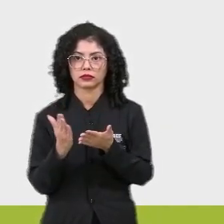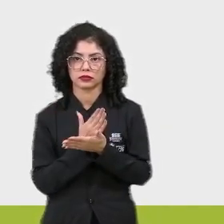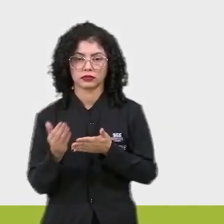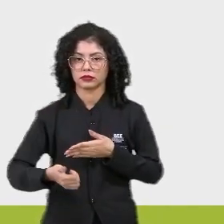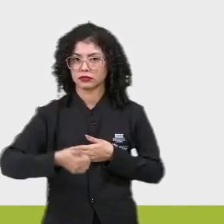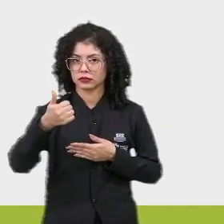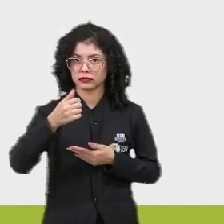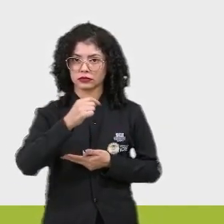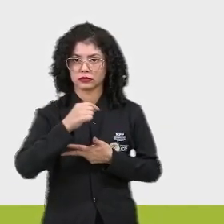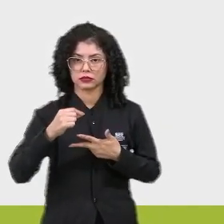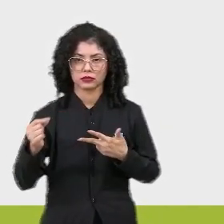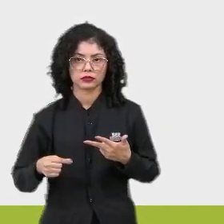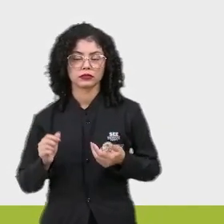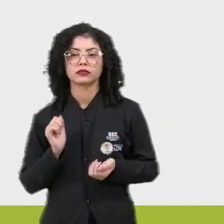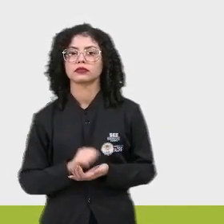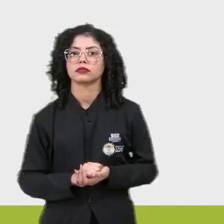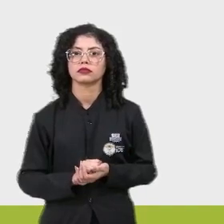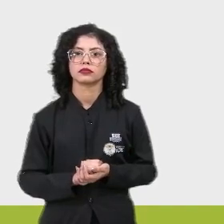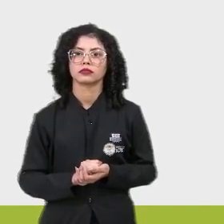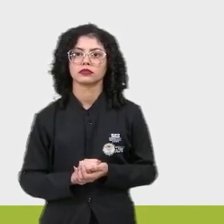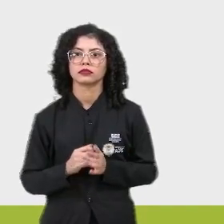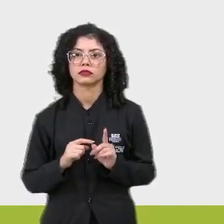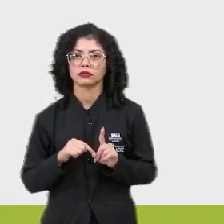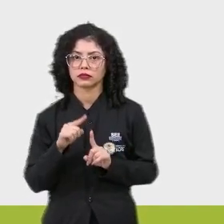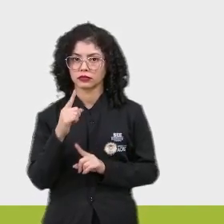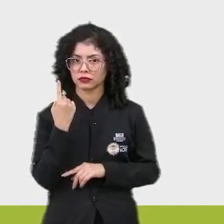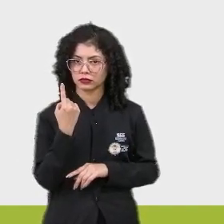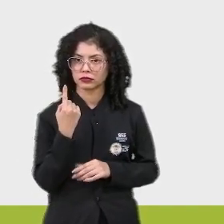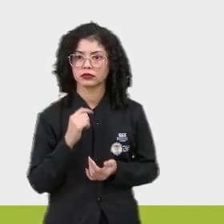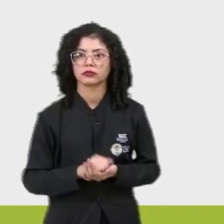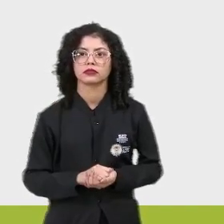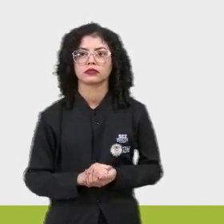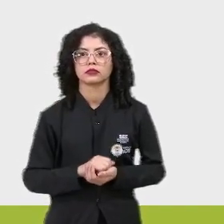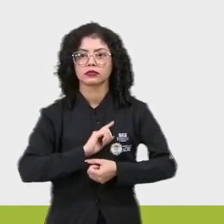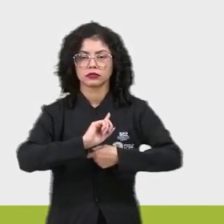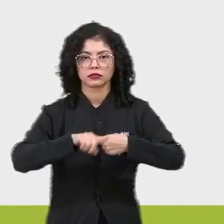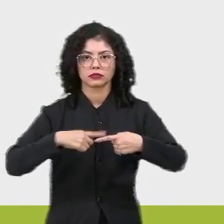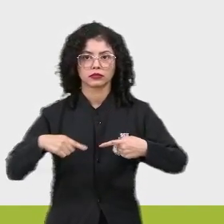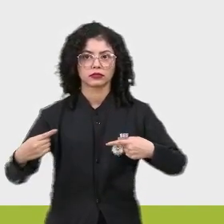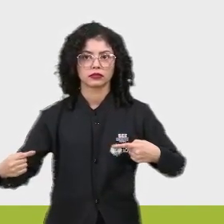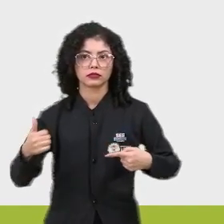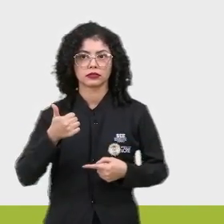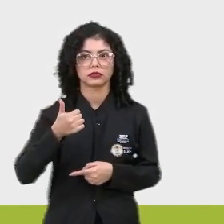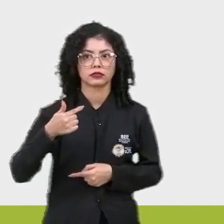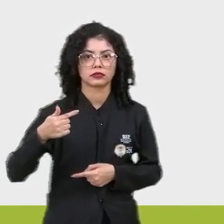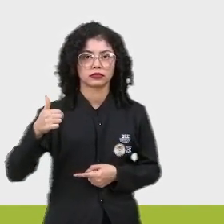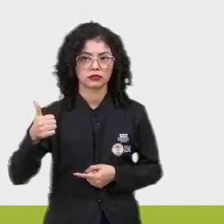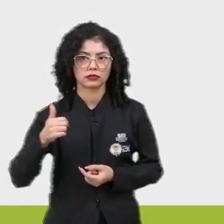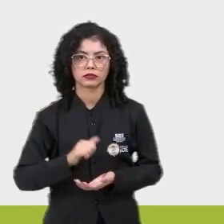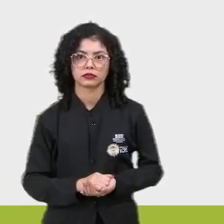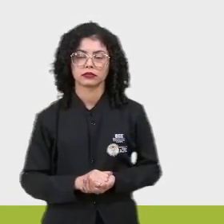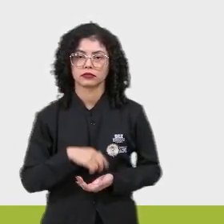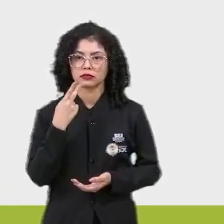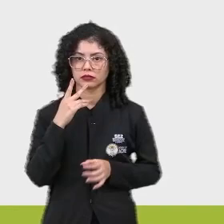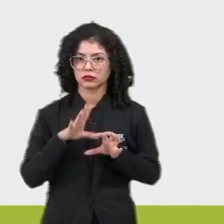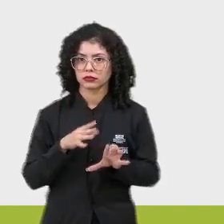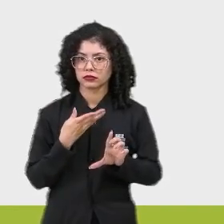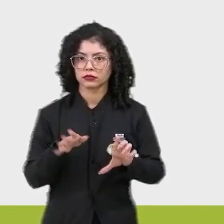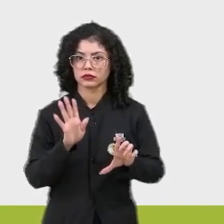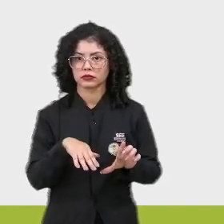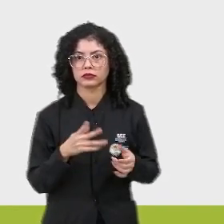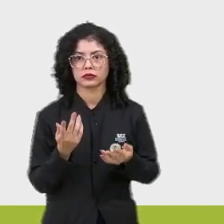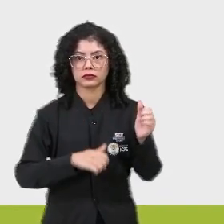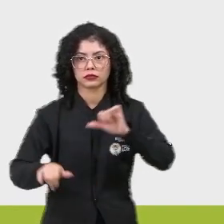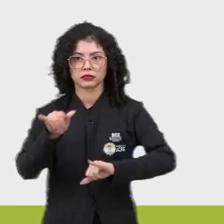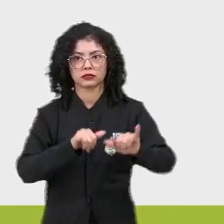Prova Enem, o volume 1, na página 171. A questão, ela fala o seguinte: a